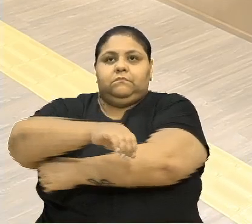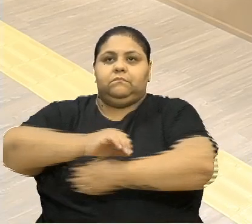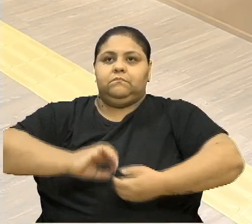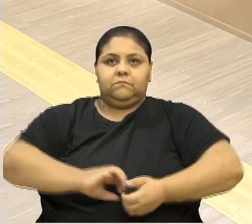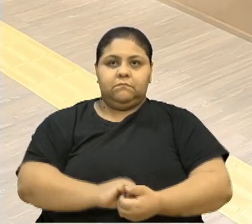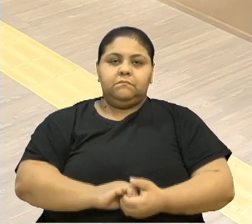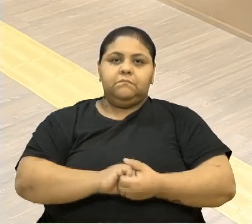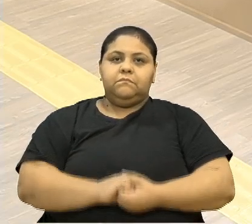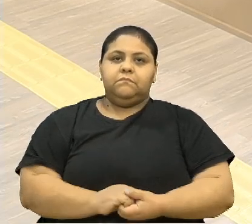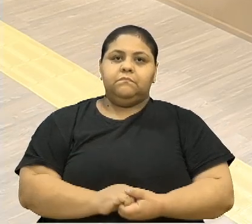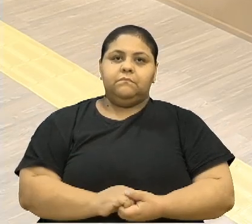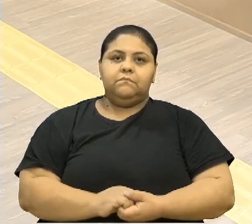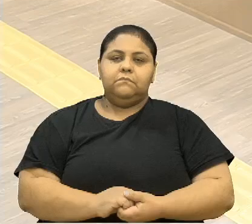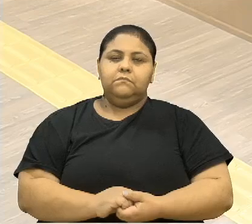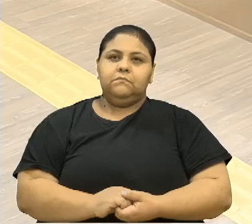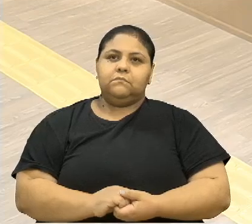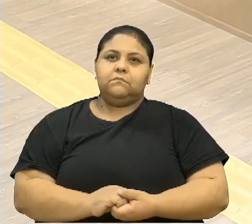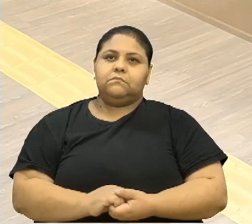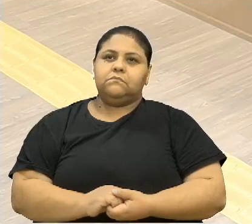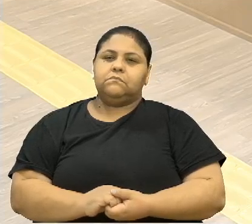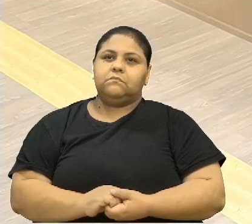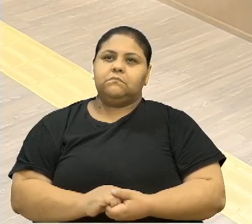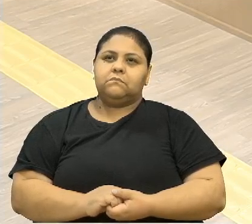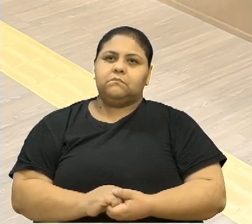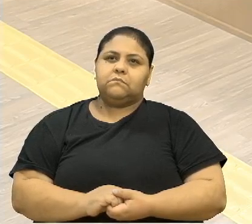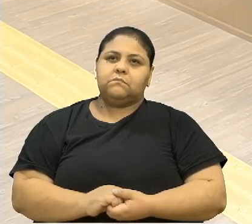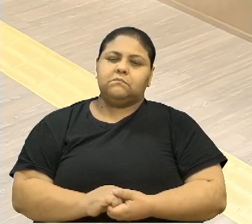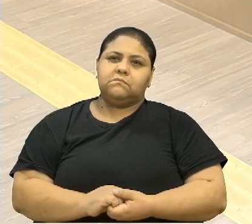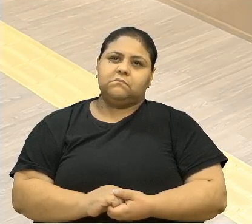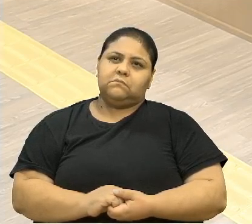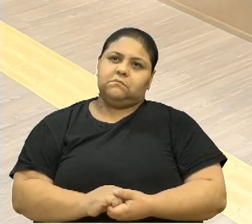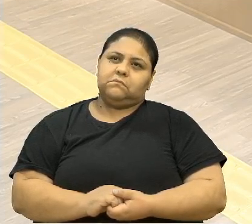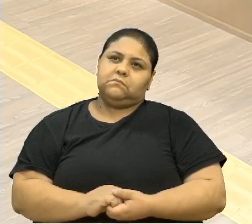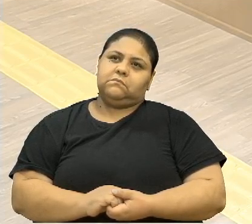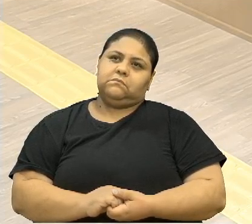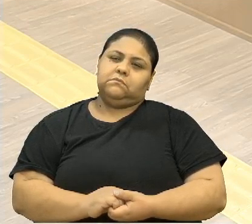Tá. Não vai. Toca aqui.